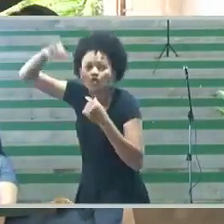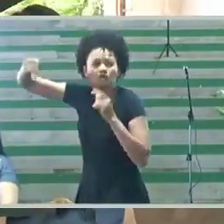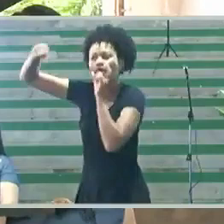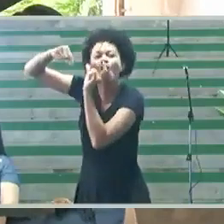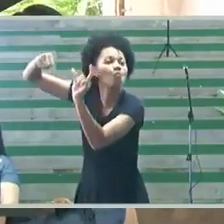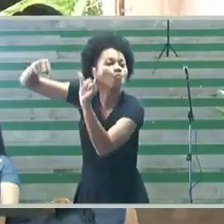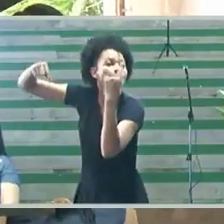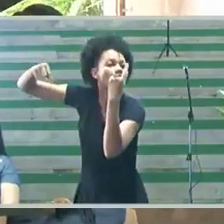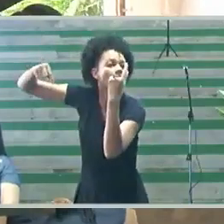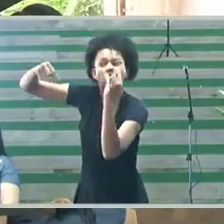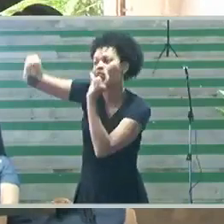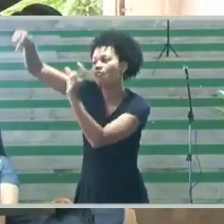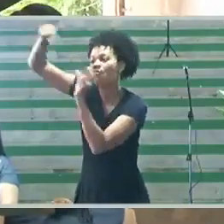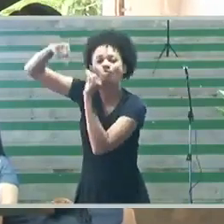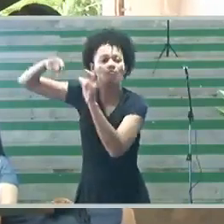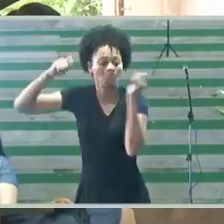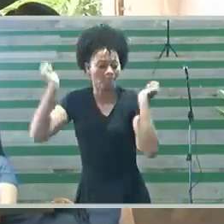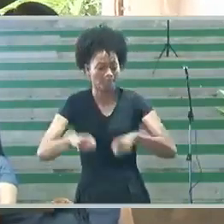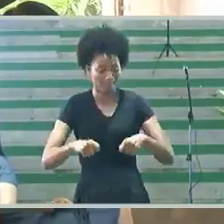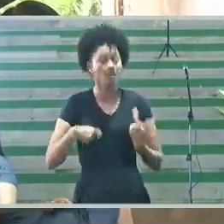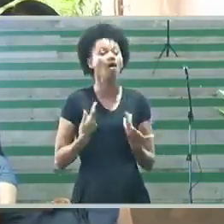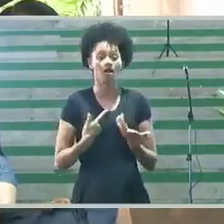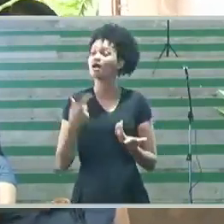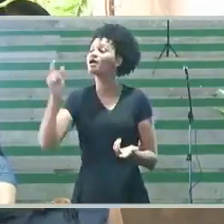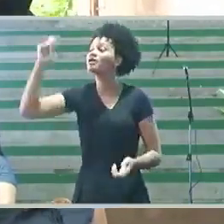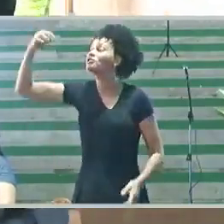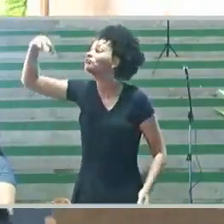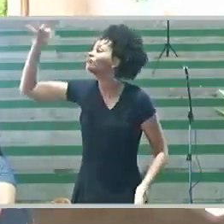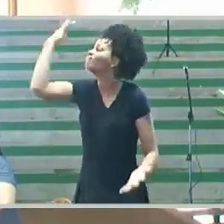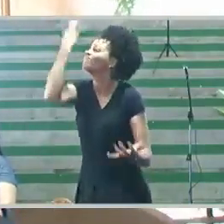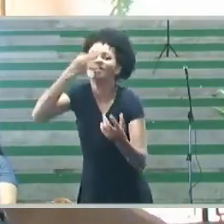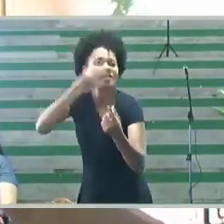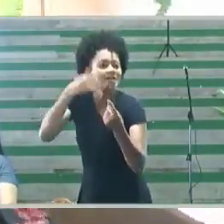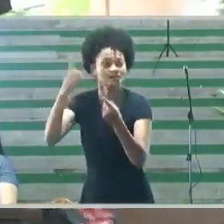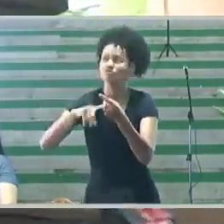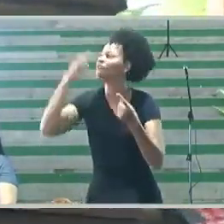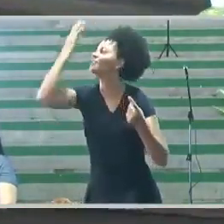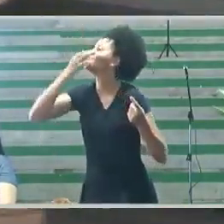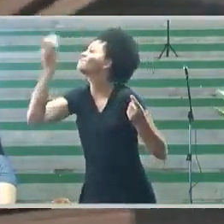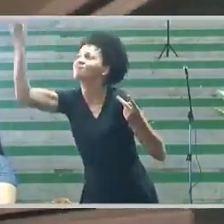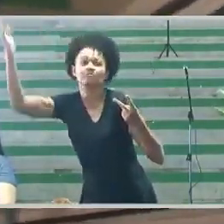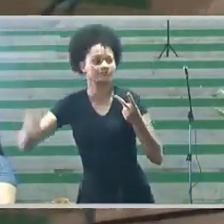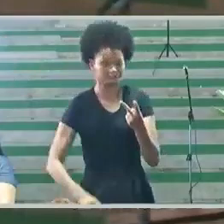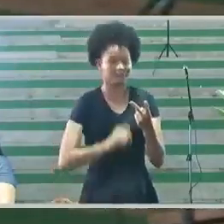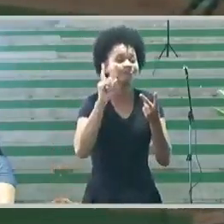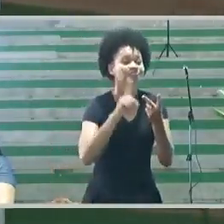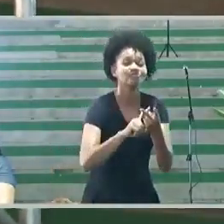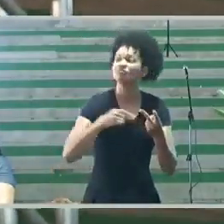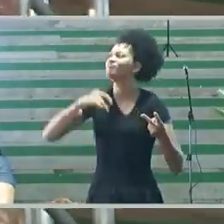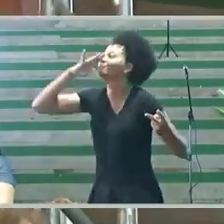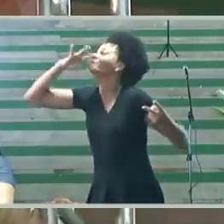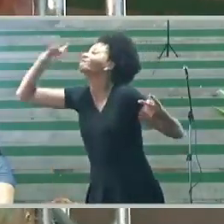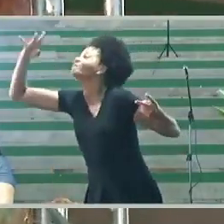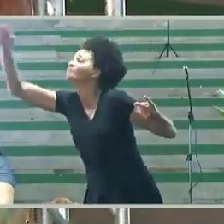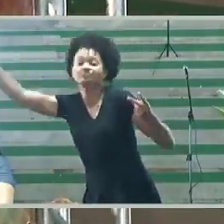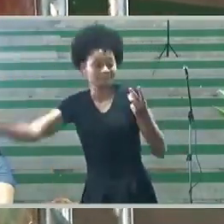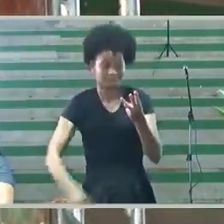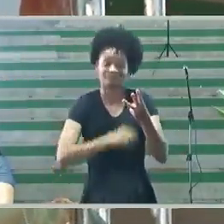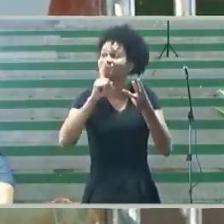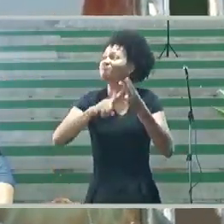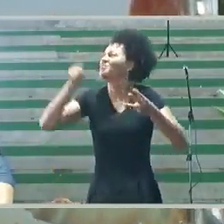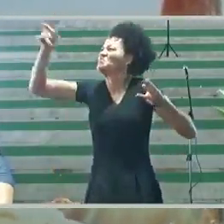santo. A gente pode dizer que ele é lindo, que Ele é cheiroso, que